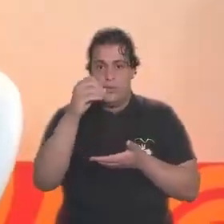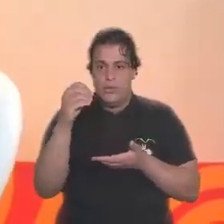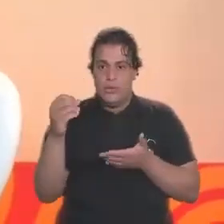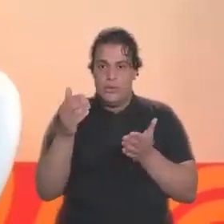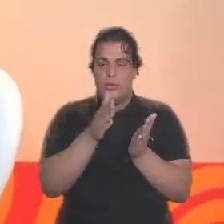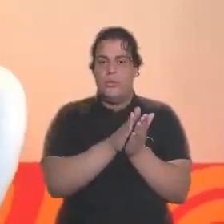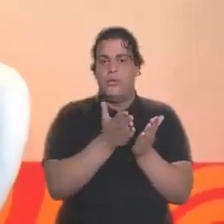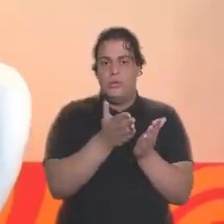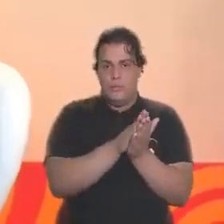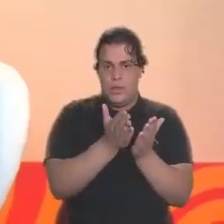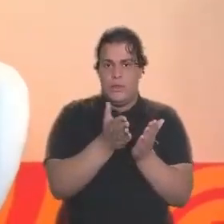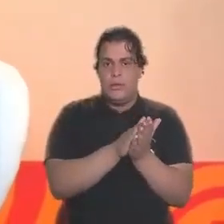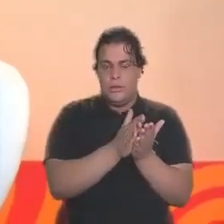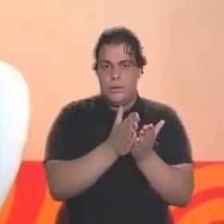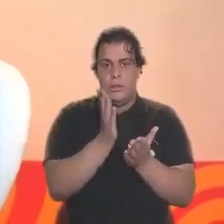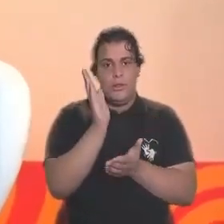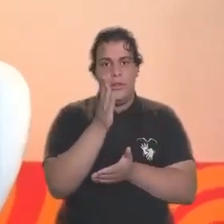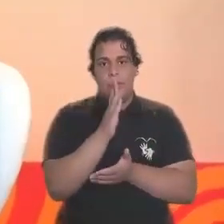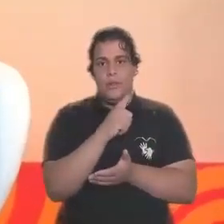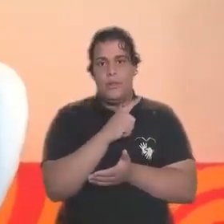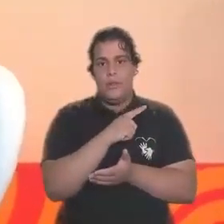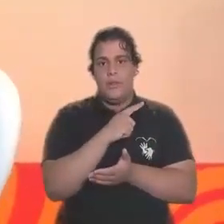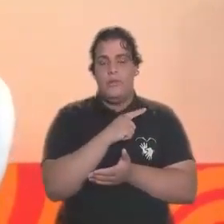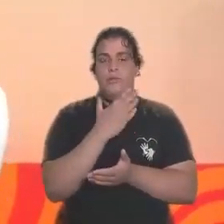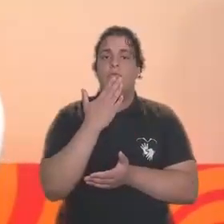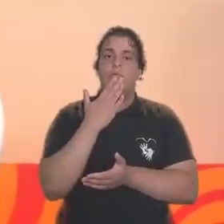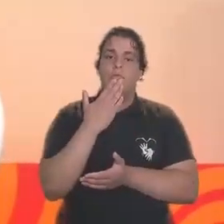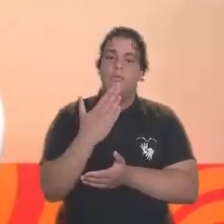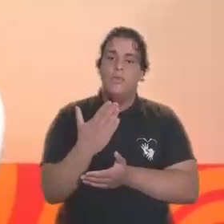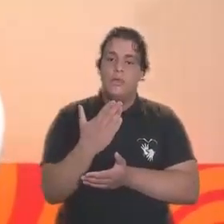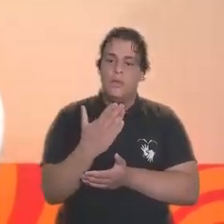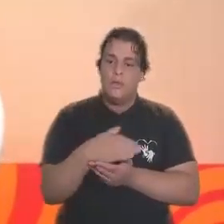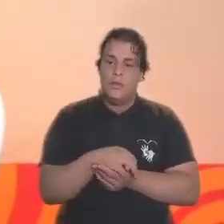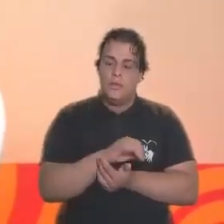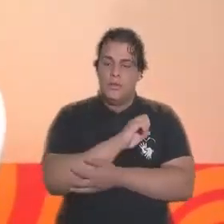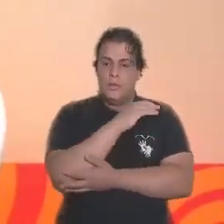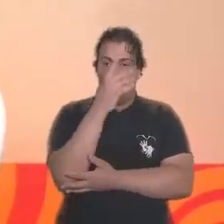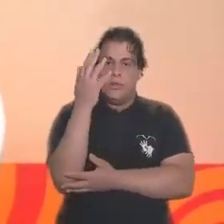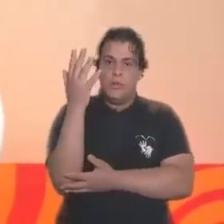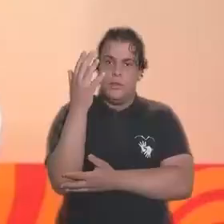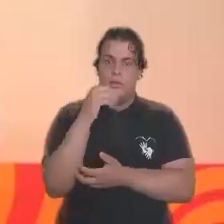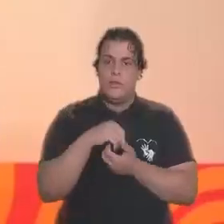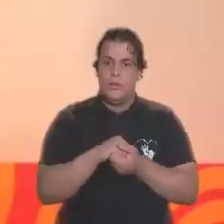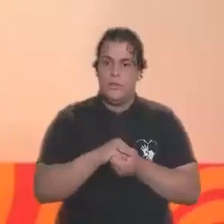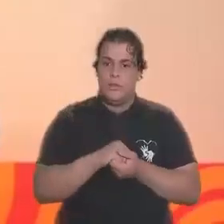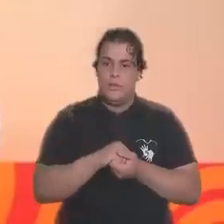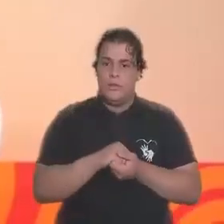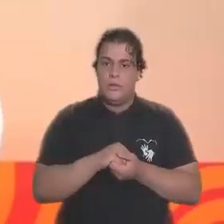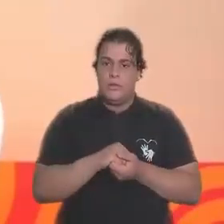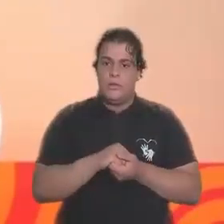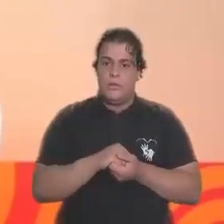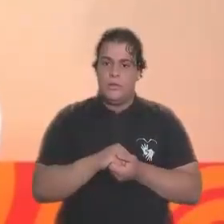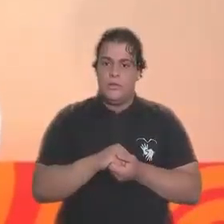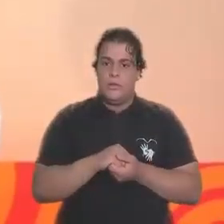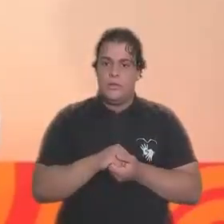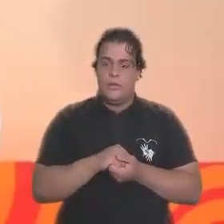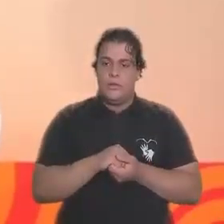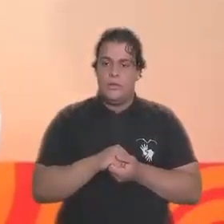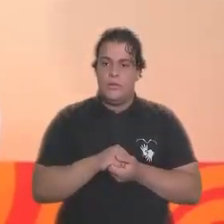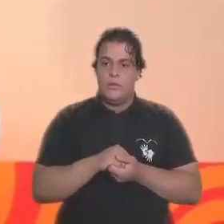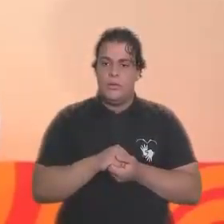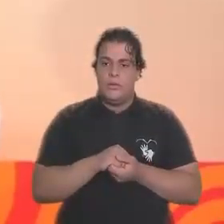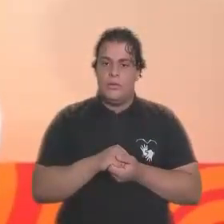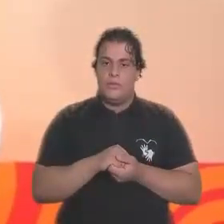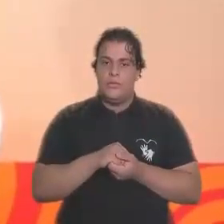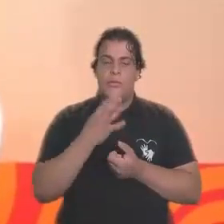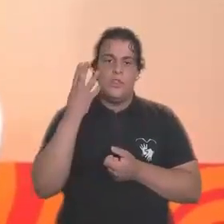já recebi os pedidos de árvore das crianças, né, que é uma página que está aqui com o César, que a gente chama na história do mapa pelo verde. O que é? A criança